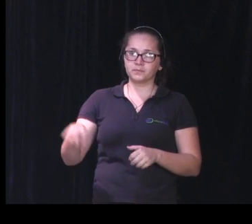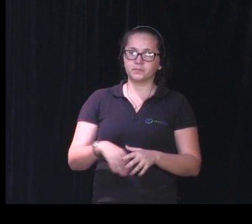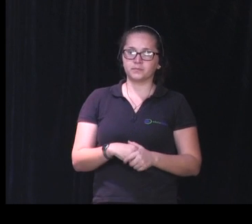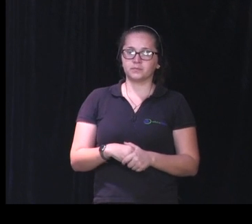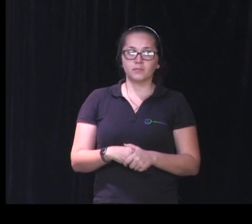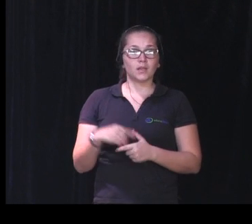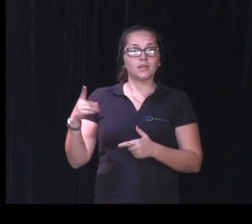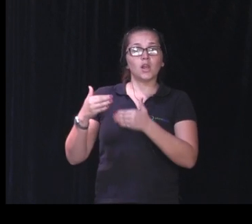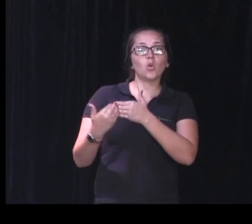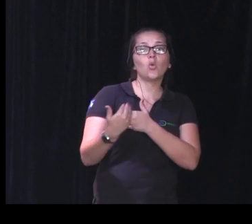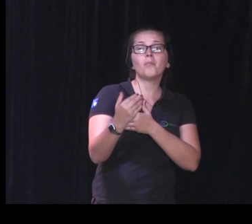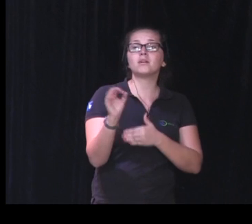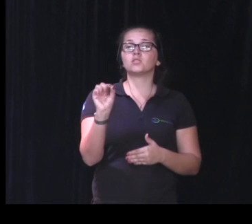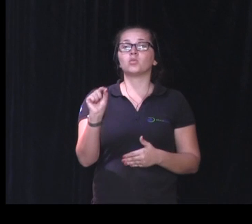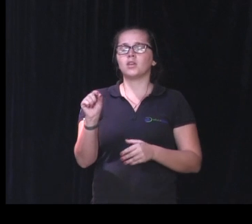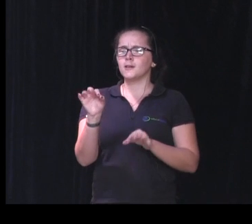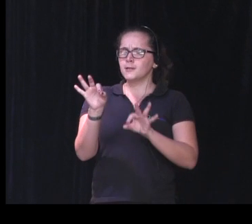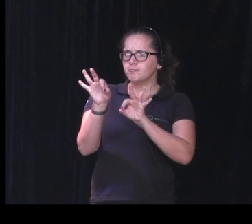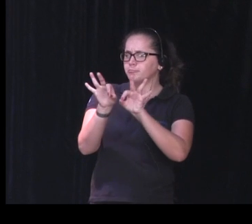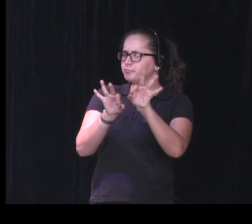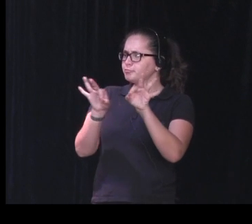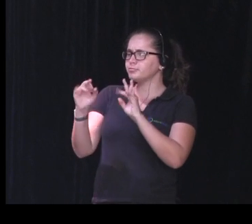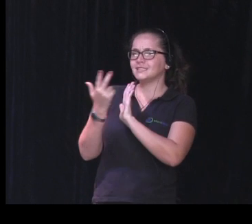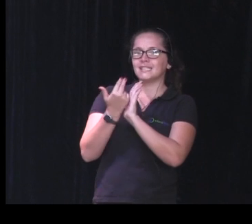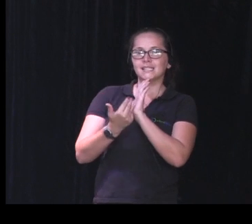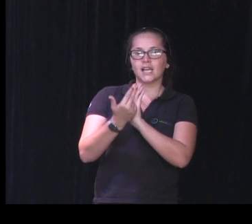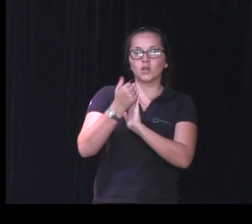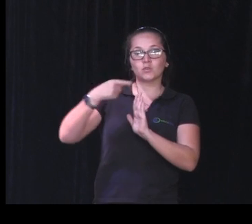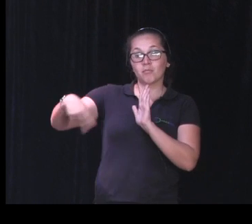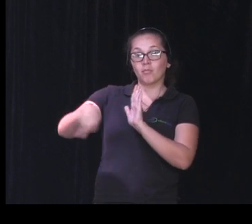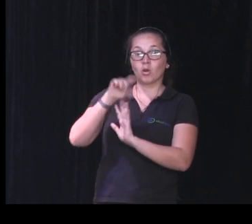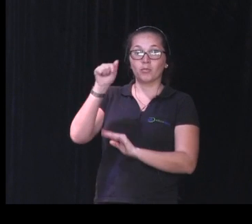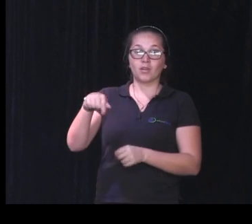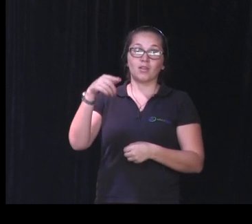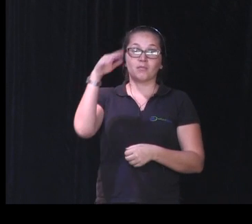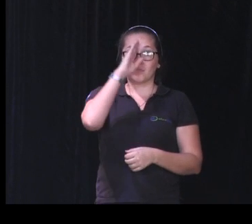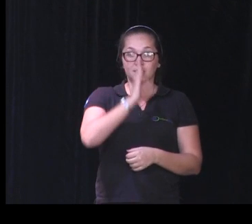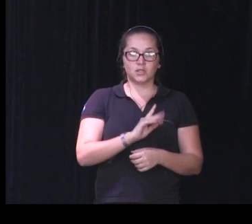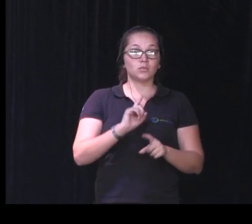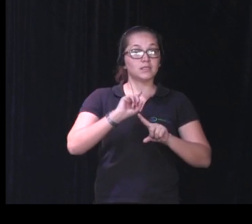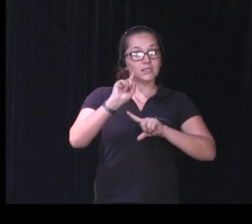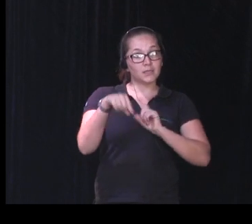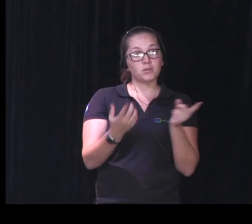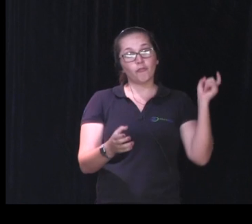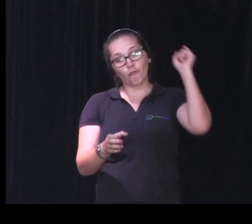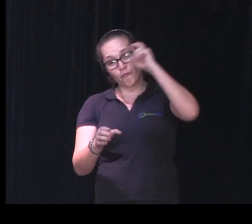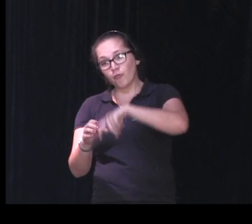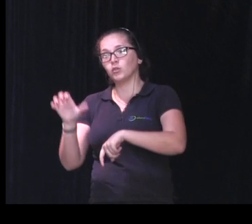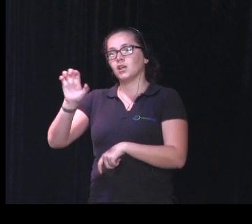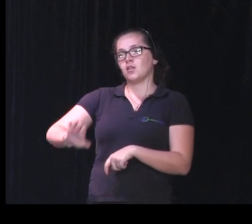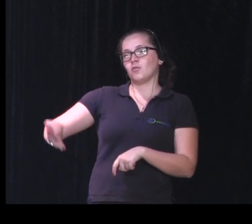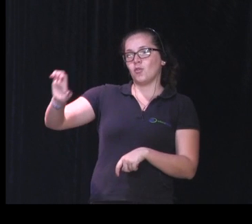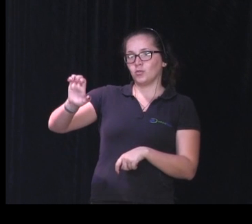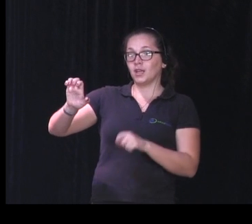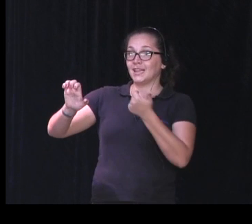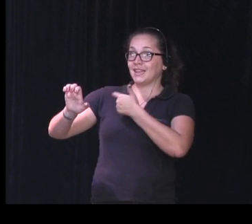e começa a fazer muitos desenhos do Brasil. Ele volta para a Europa e